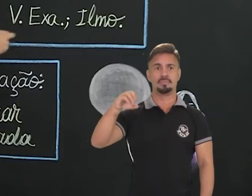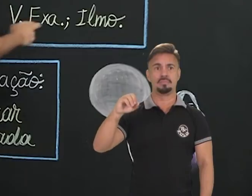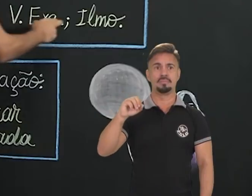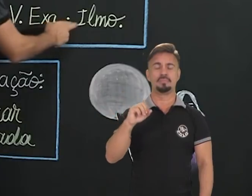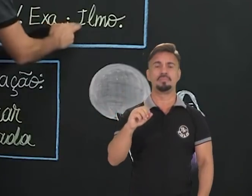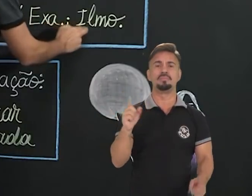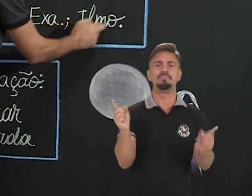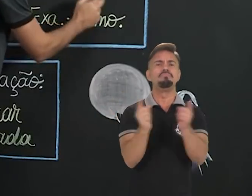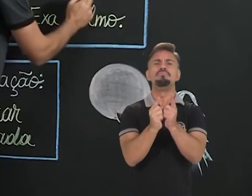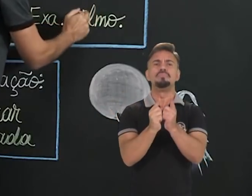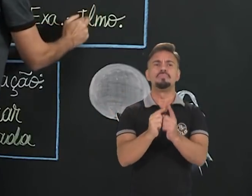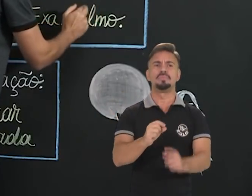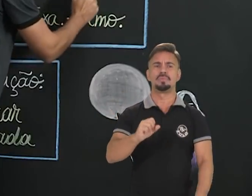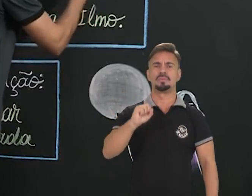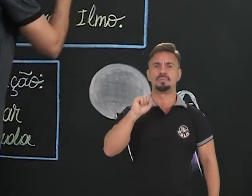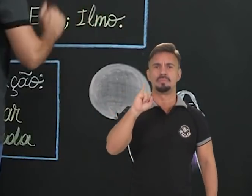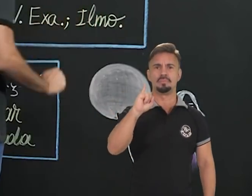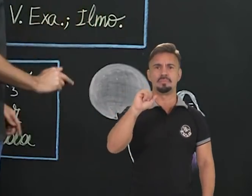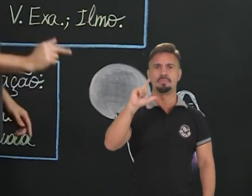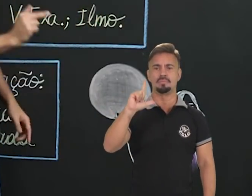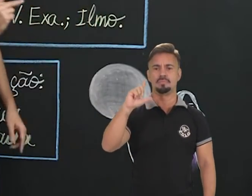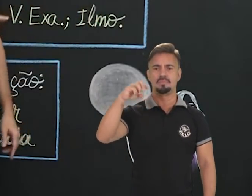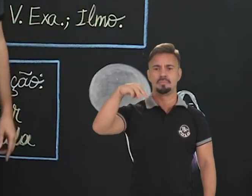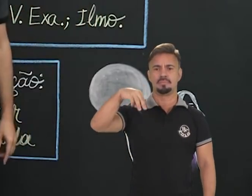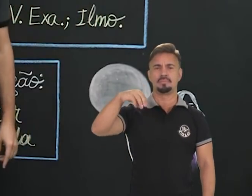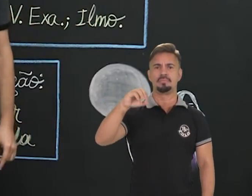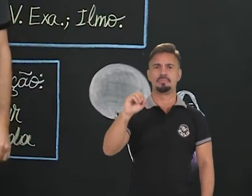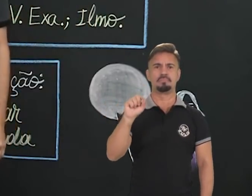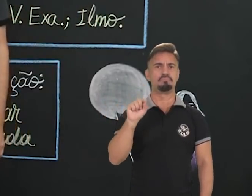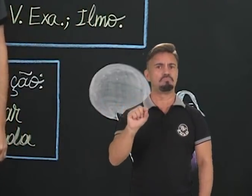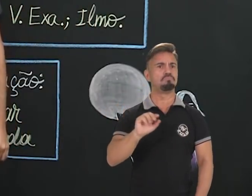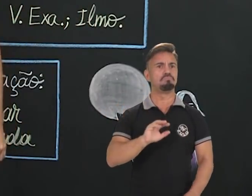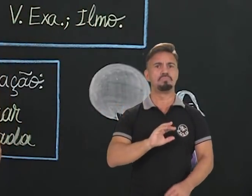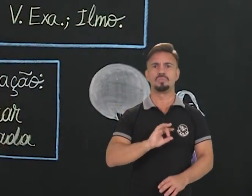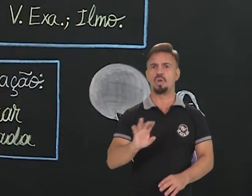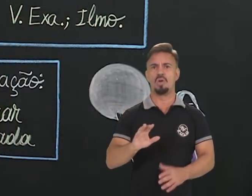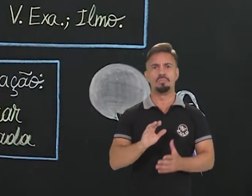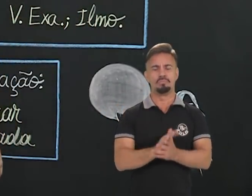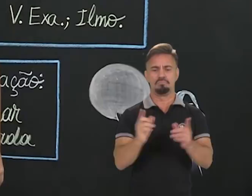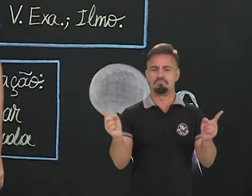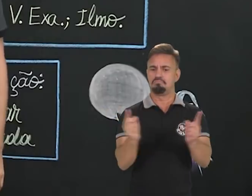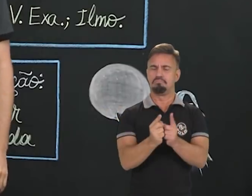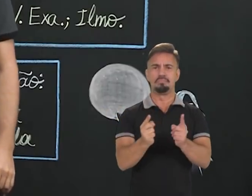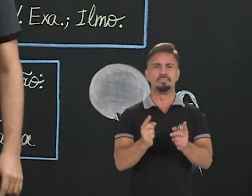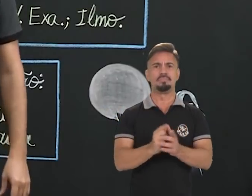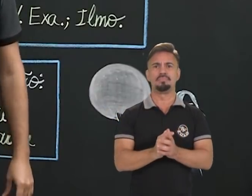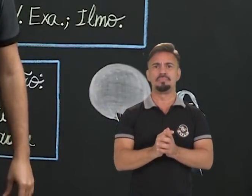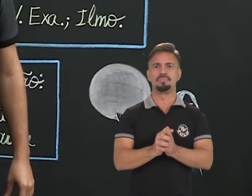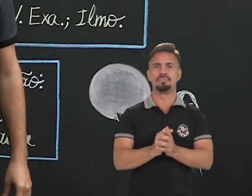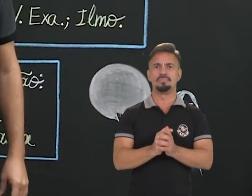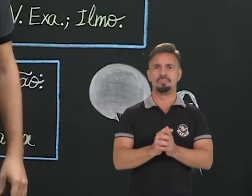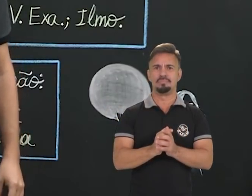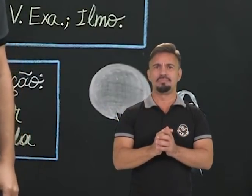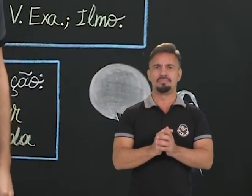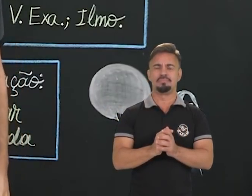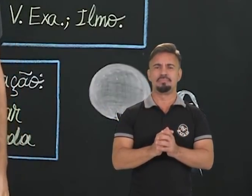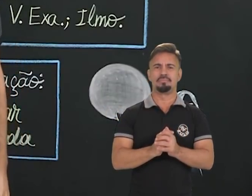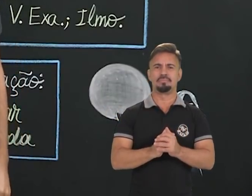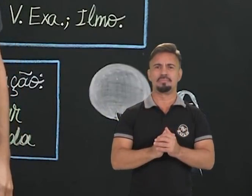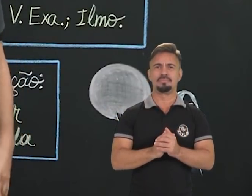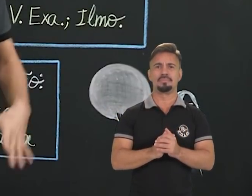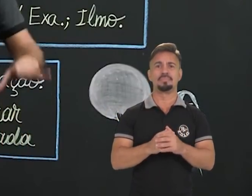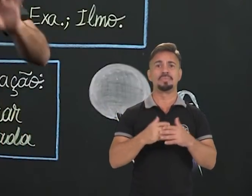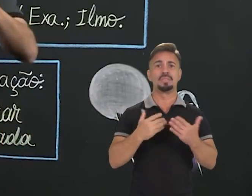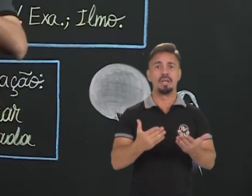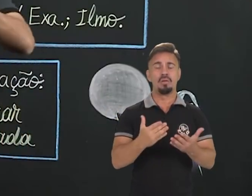essa abreviatura, eu utilizei as letras ILMO, ILMO. Com essa formação eu criei uma